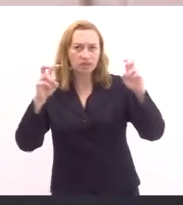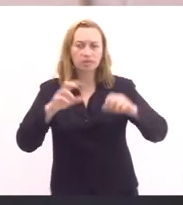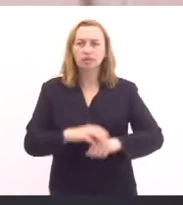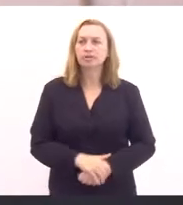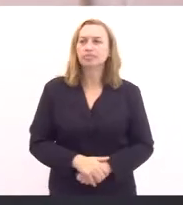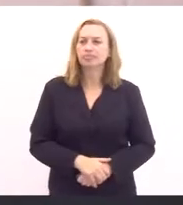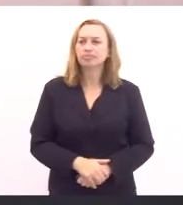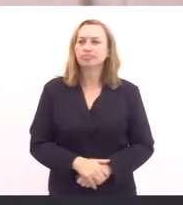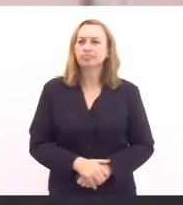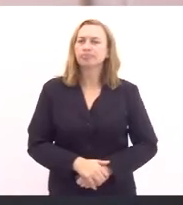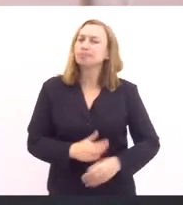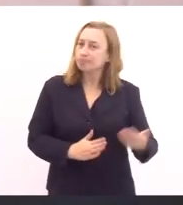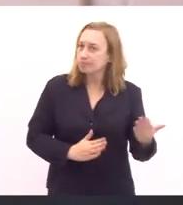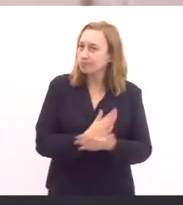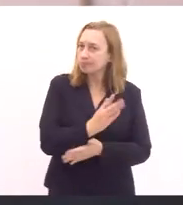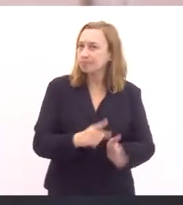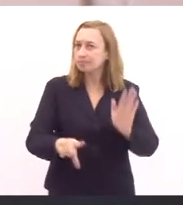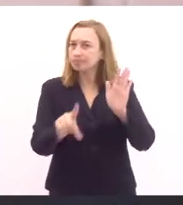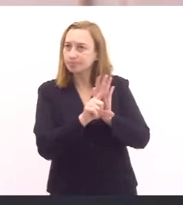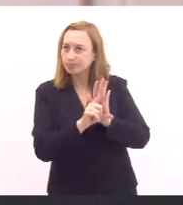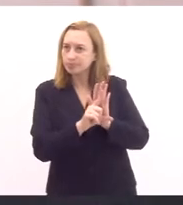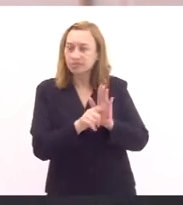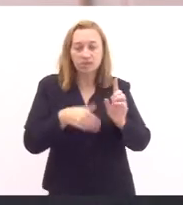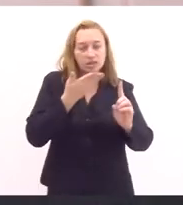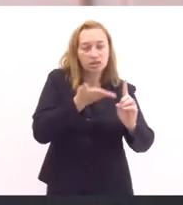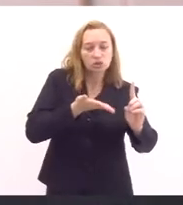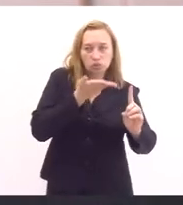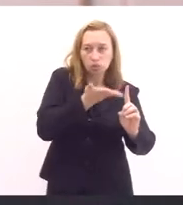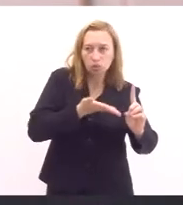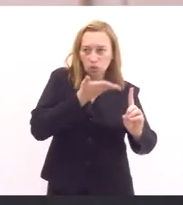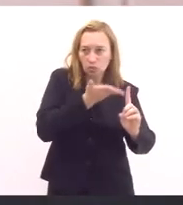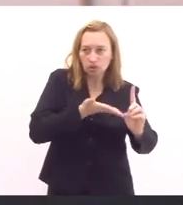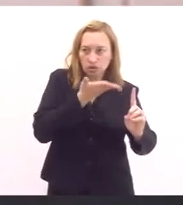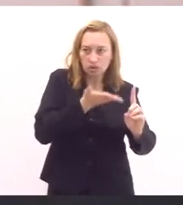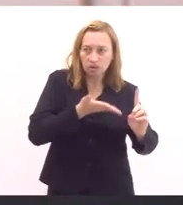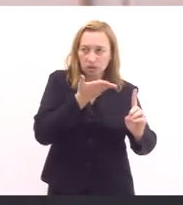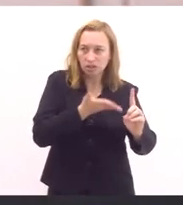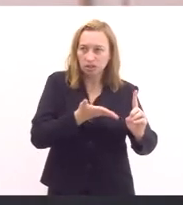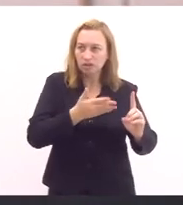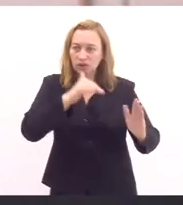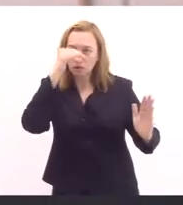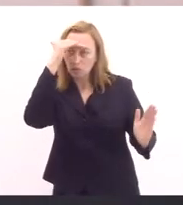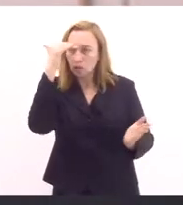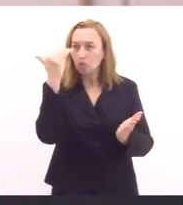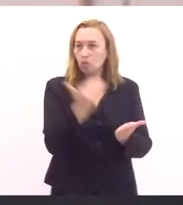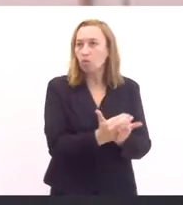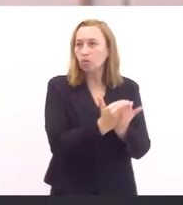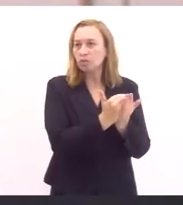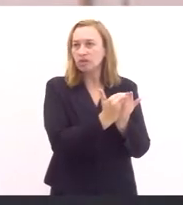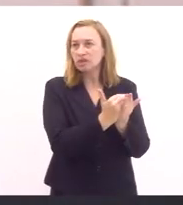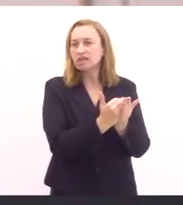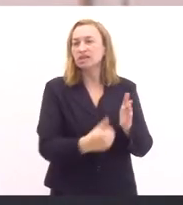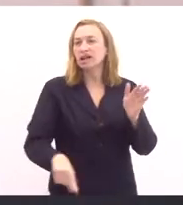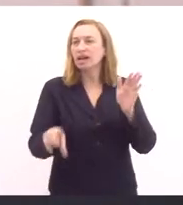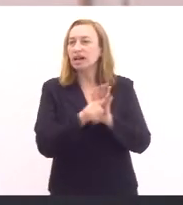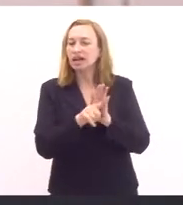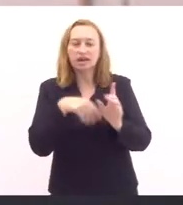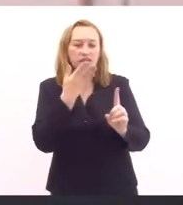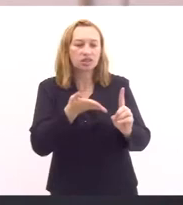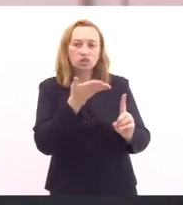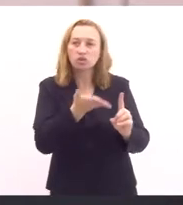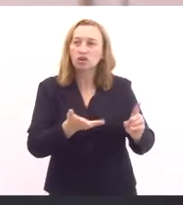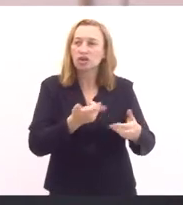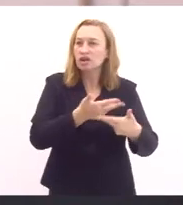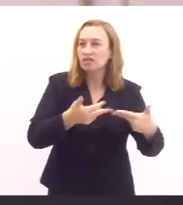conexos nós aprovamos uma lei das doulas nós fizemos o cúmplice da Lei das doulas em várias